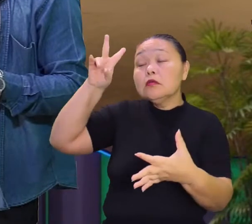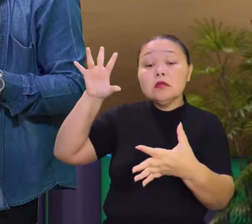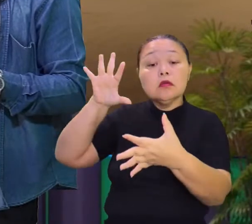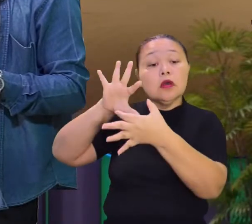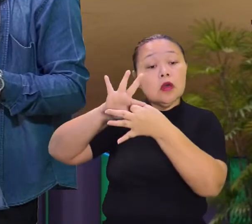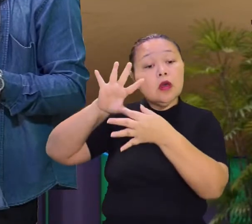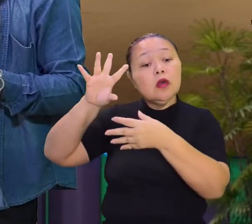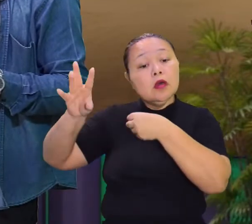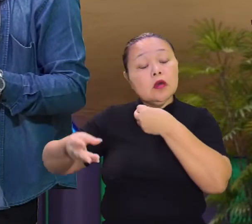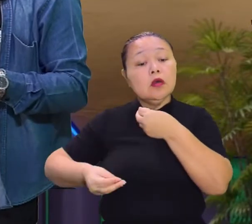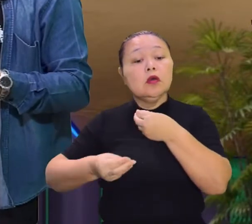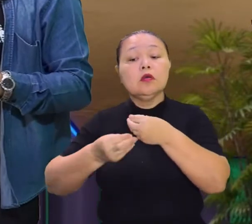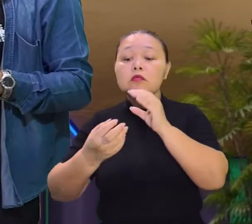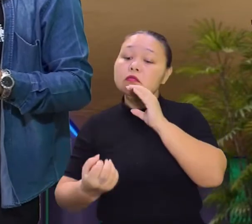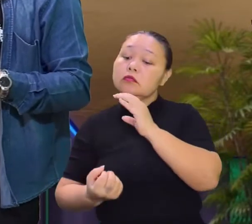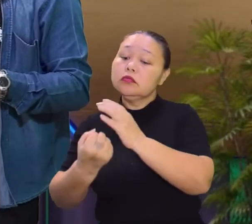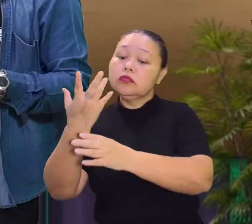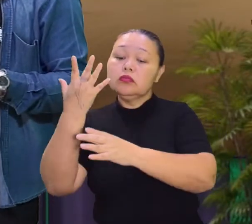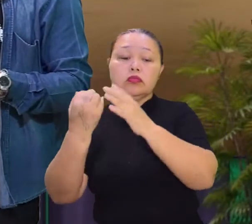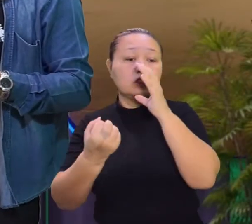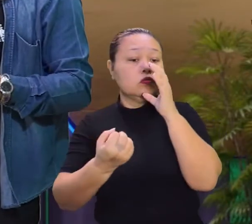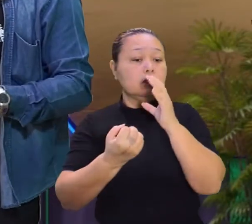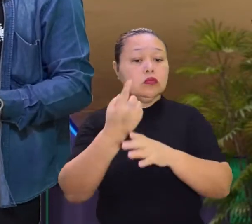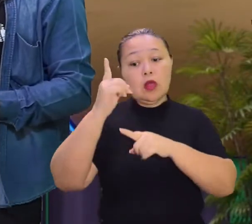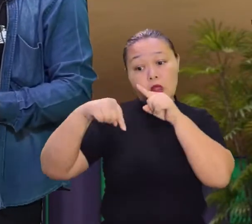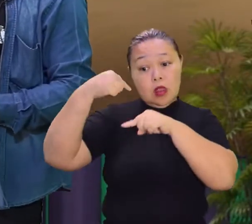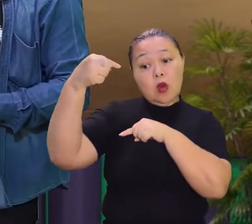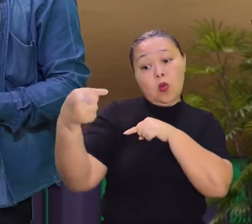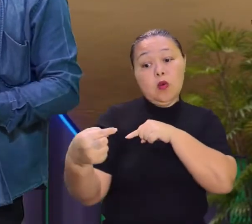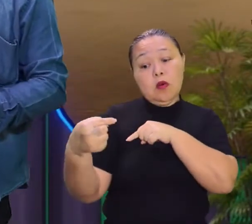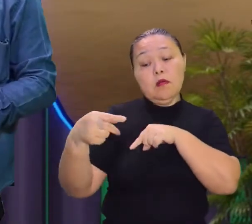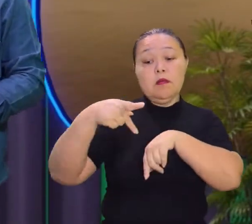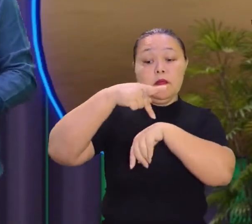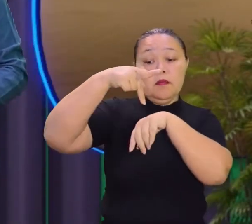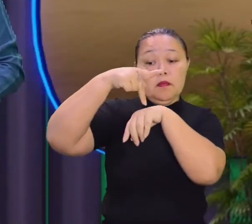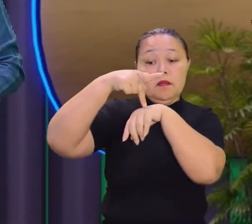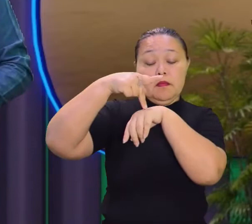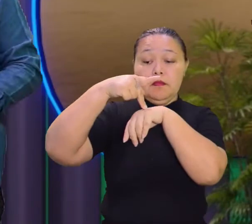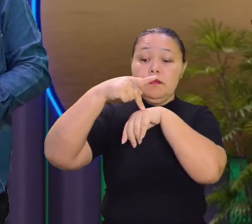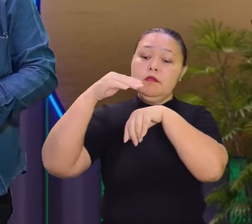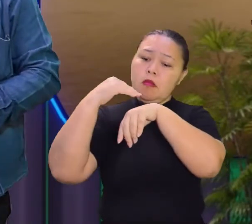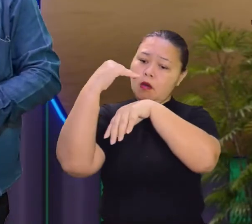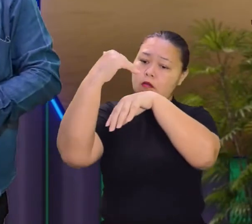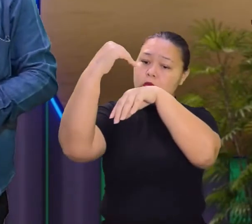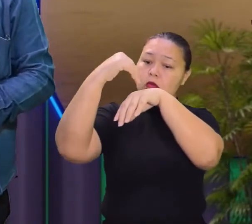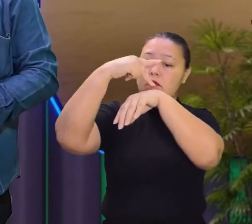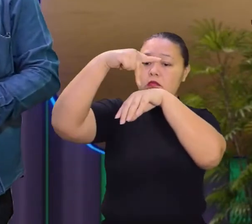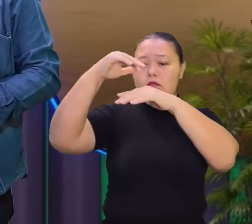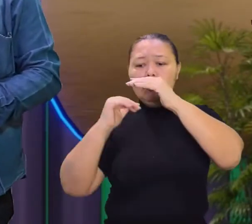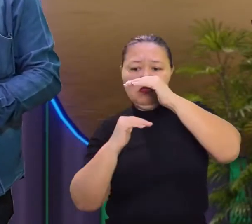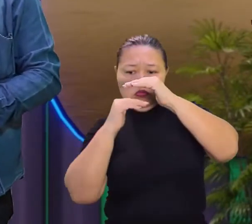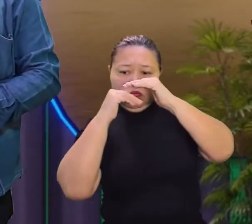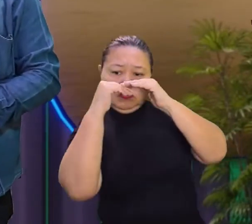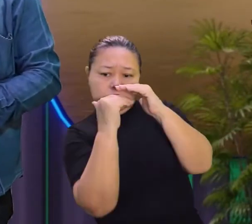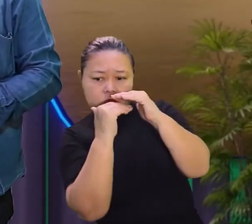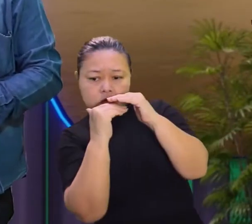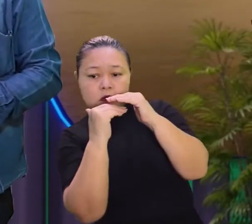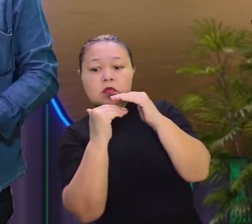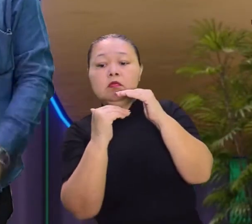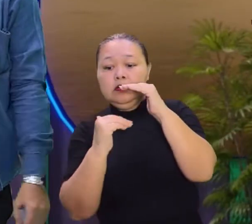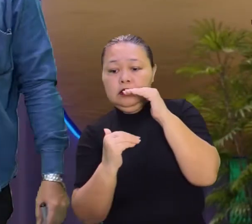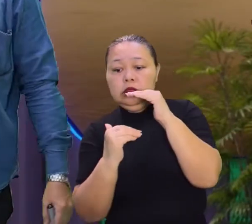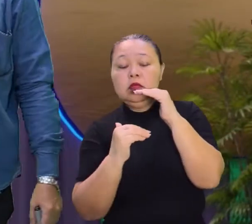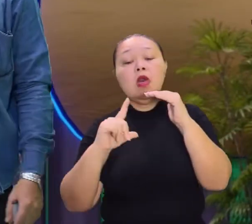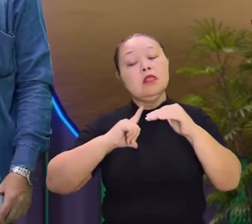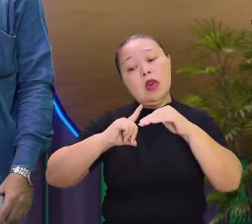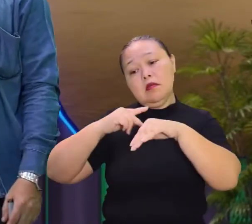contribuiu aí para surgir, posteriormente, países desenvolvidos e países subdesenvolvidos. É lógico que